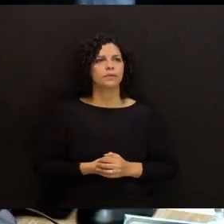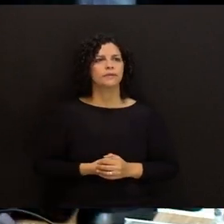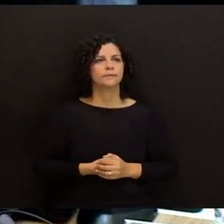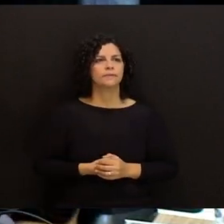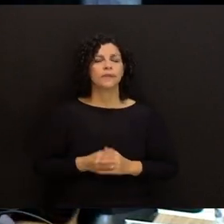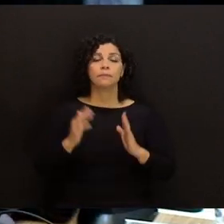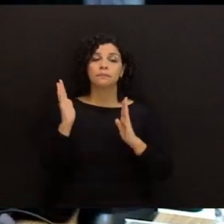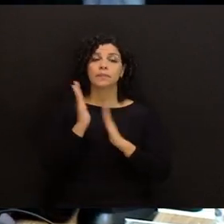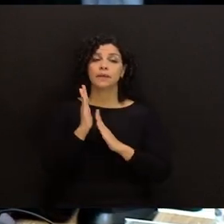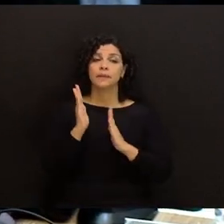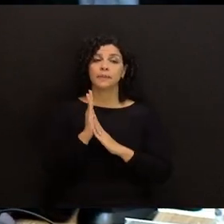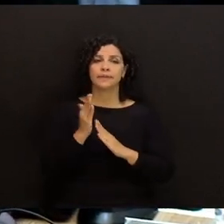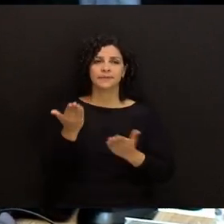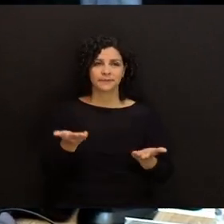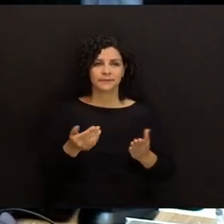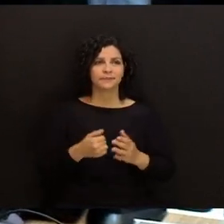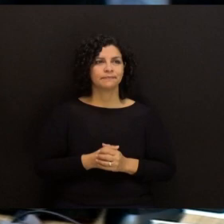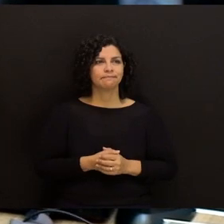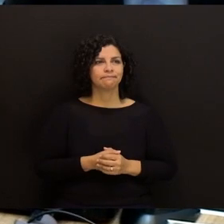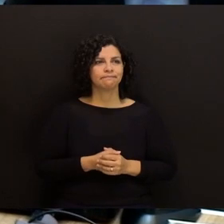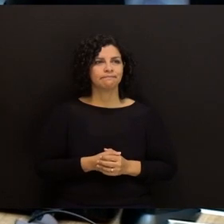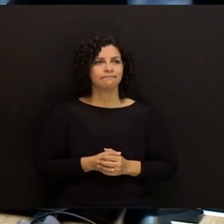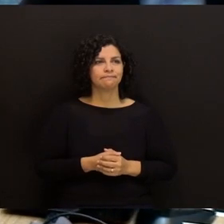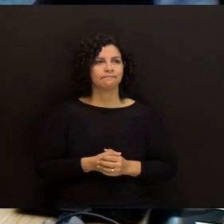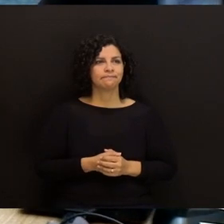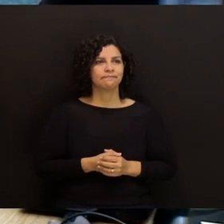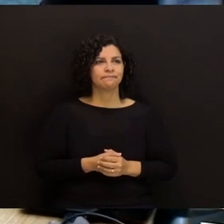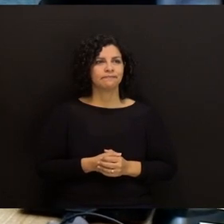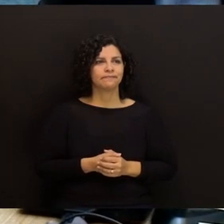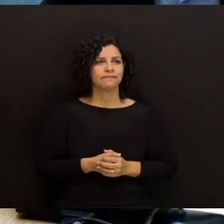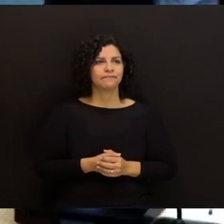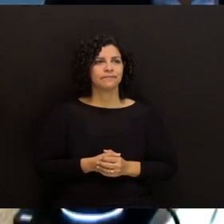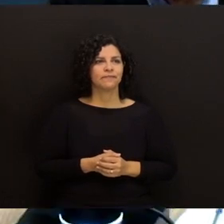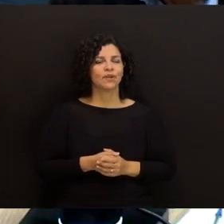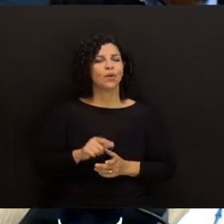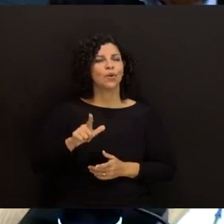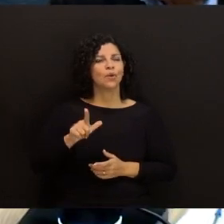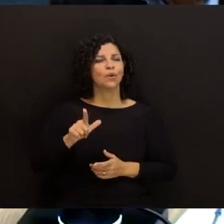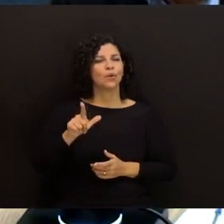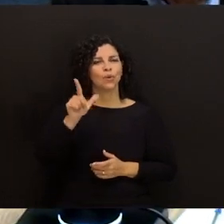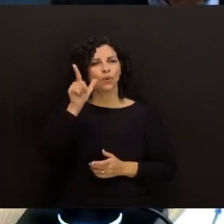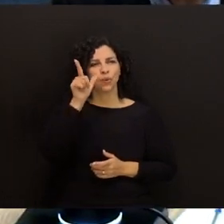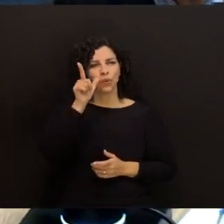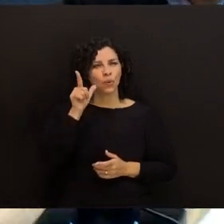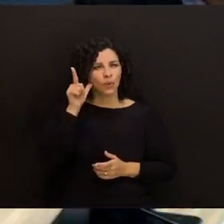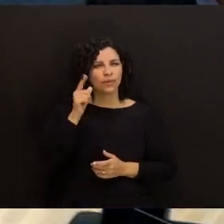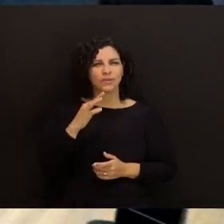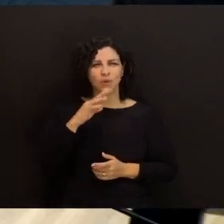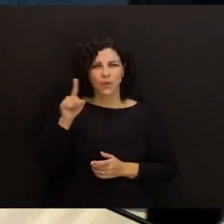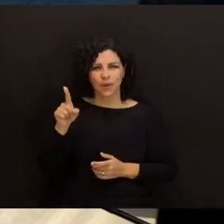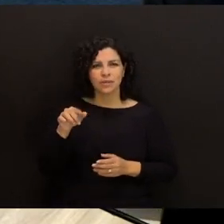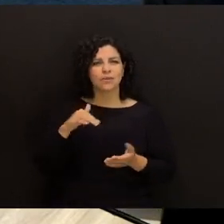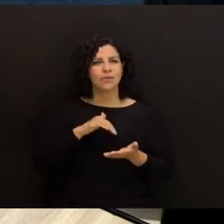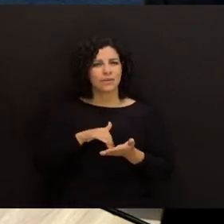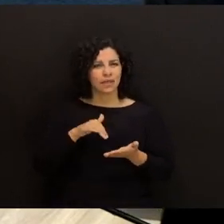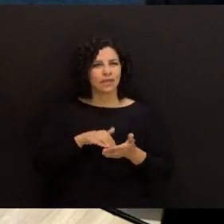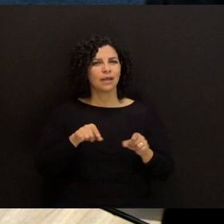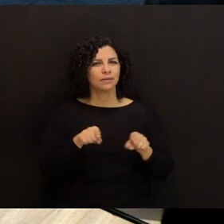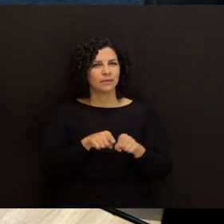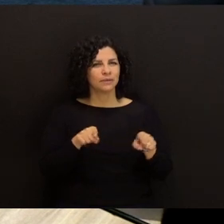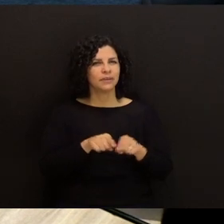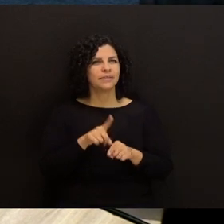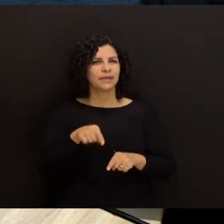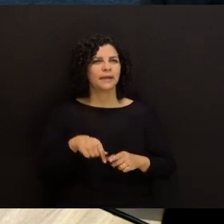parabenizar não sou o ex-vereador Luiz Monteiro mas queria me dar uns parabéns aqui alguns secretários